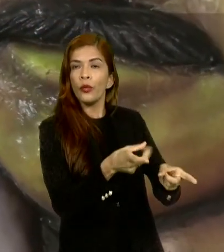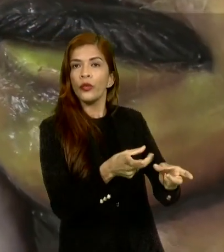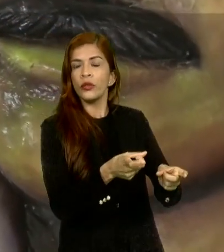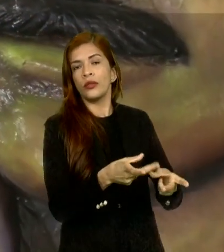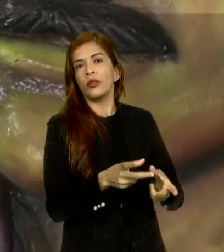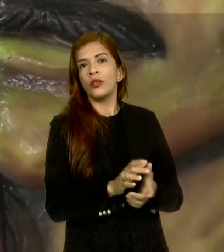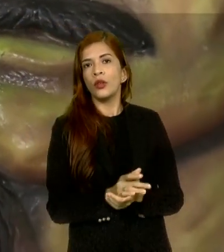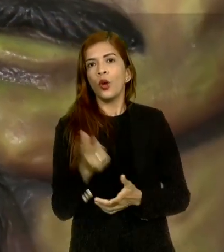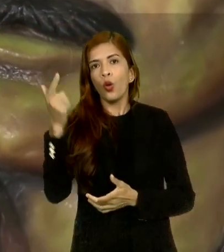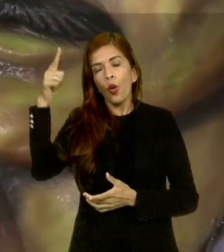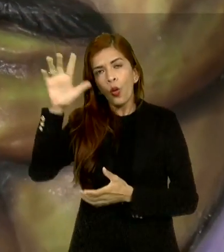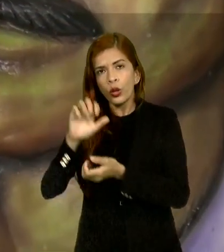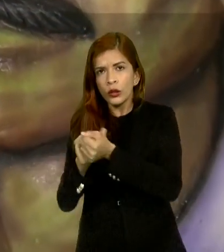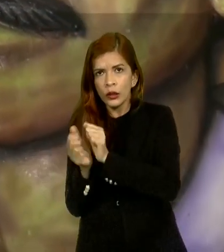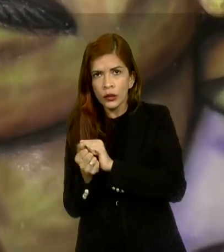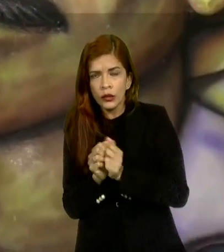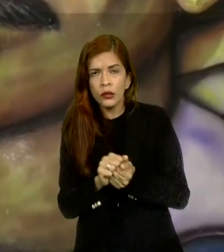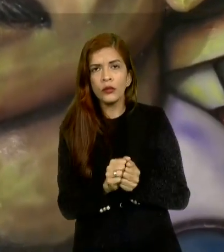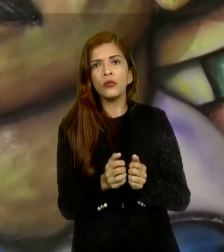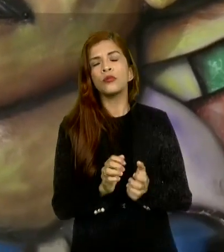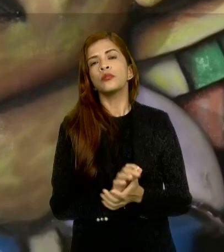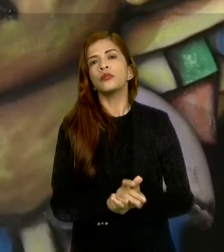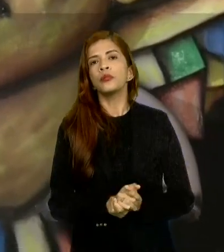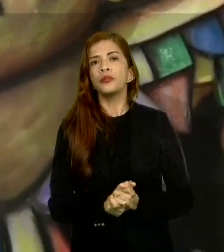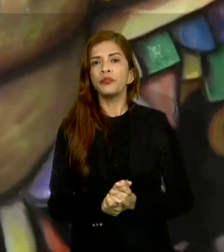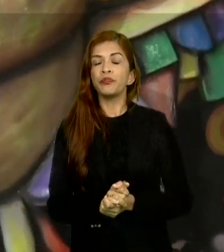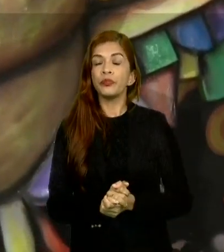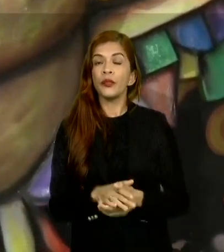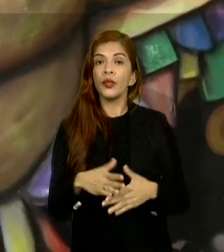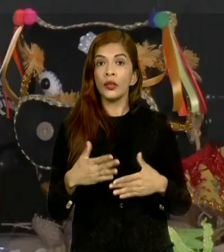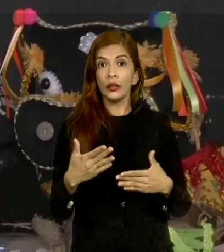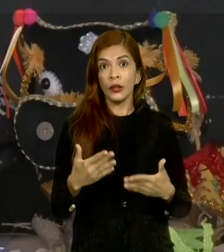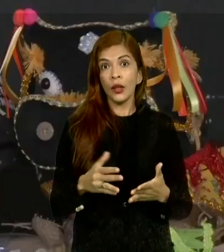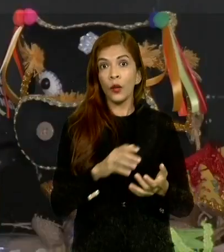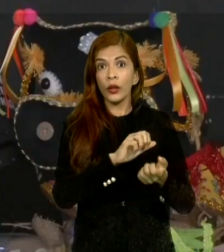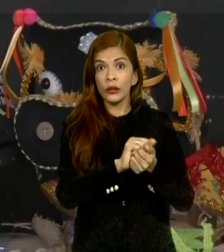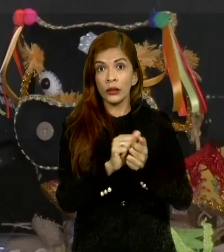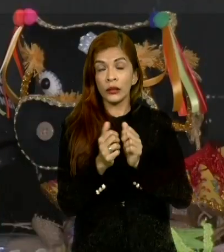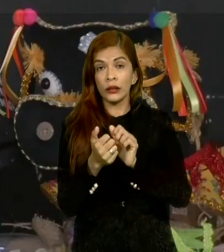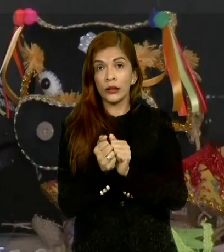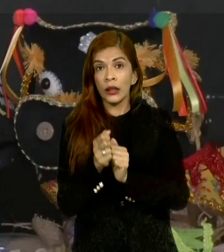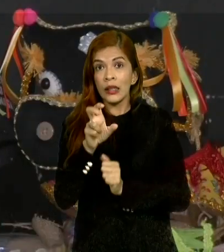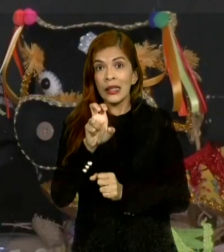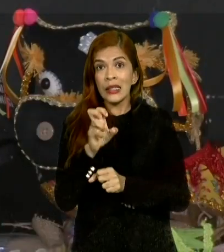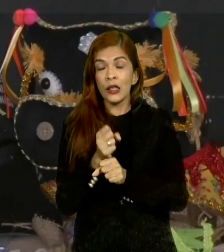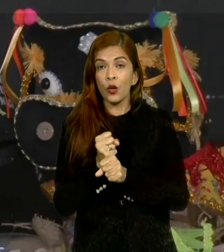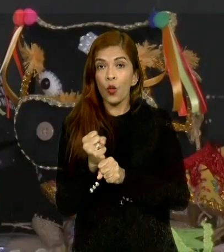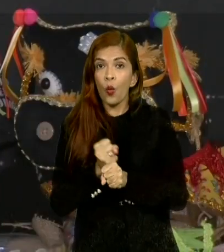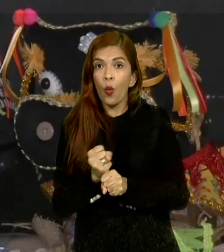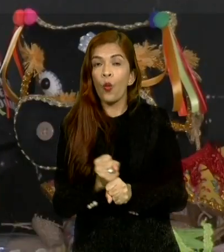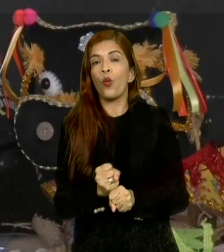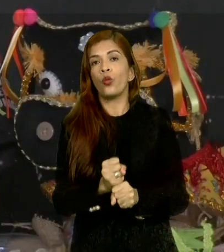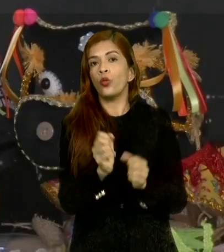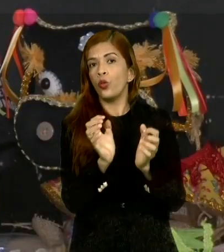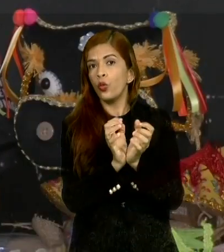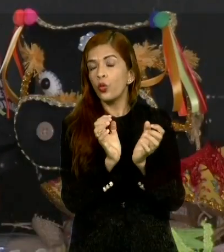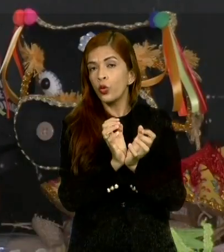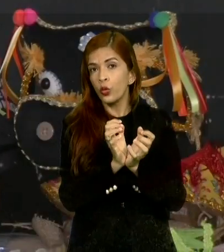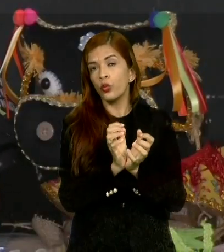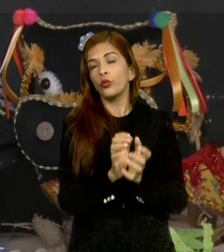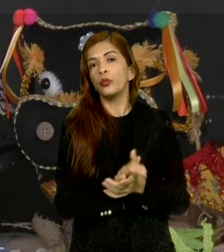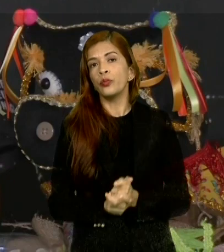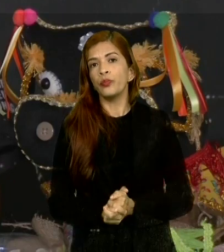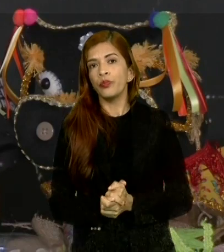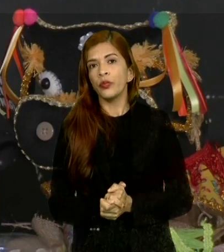outros artesãos da cidade. Com o artesanato, a gente formou, há 5 anos atrás, grupos de artesãos. Nós somos, em